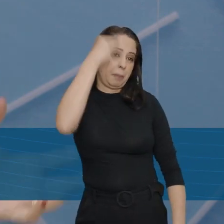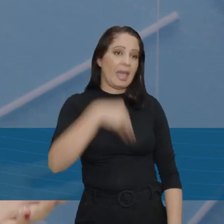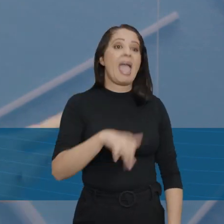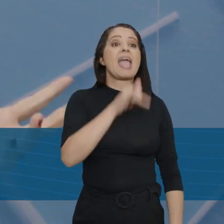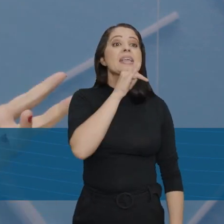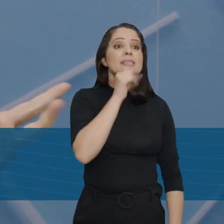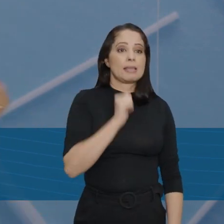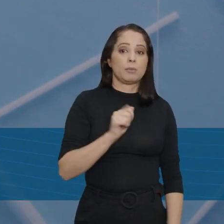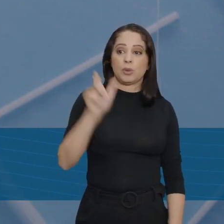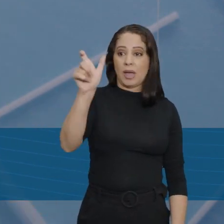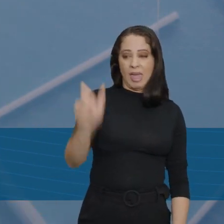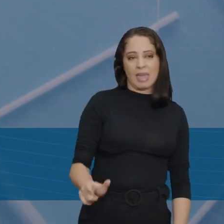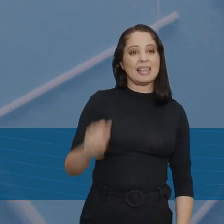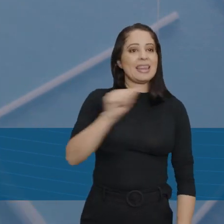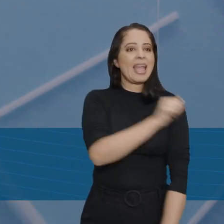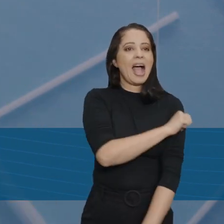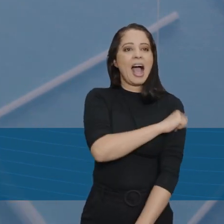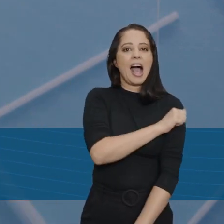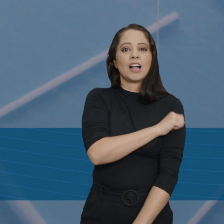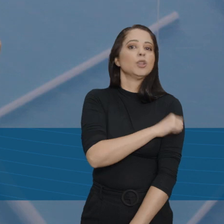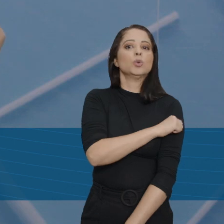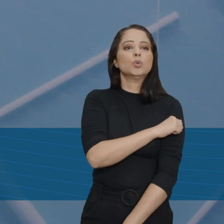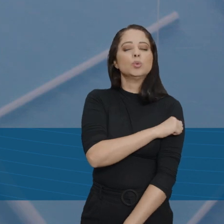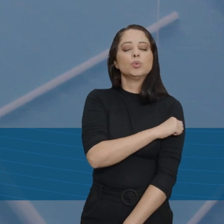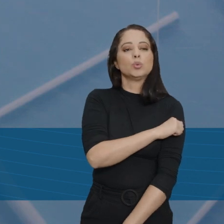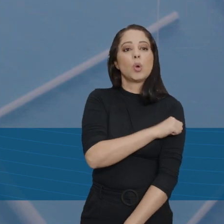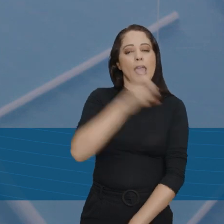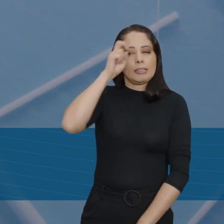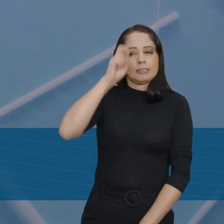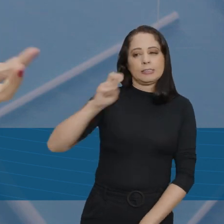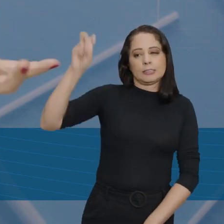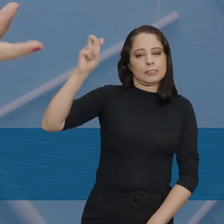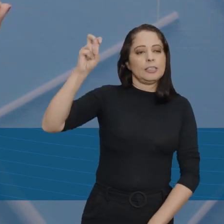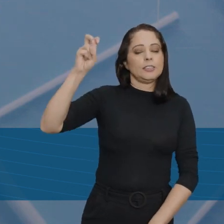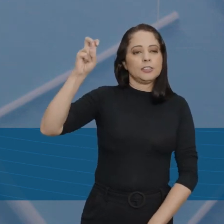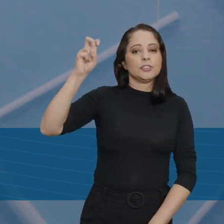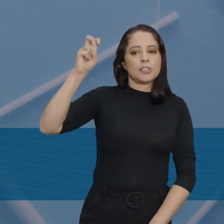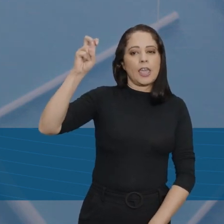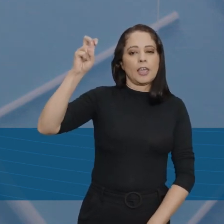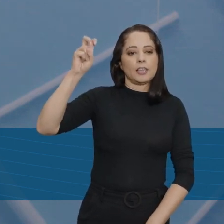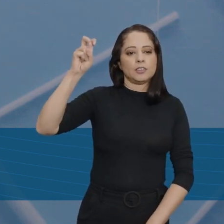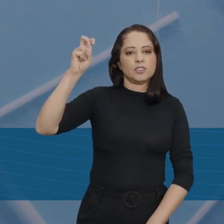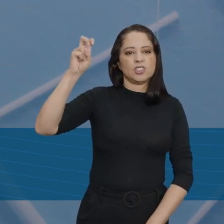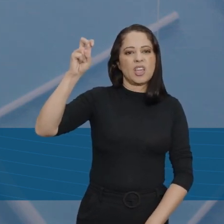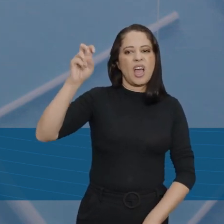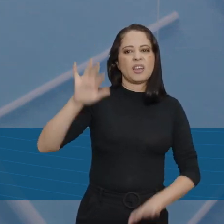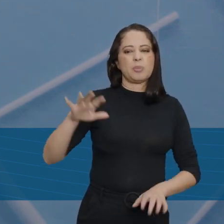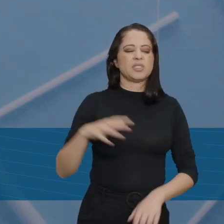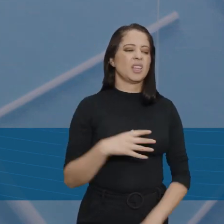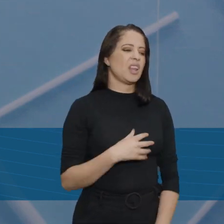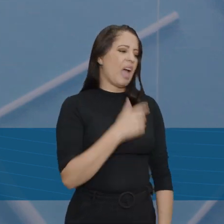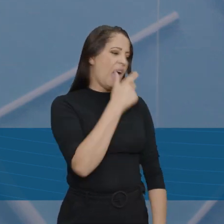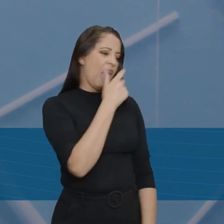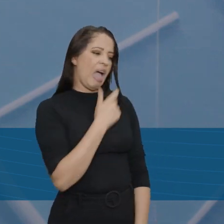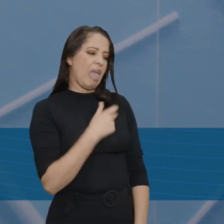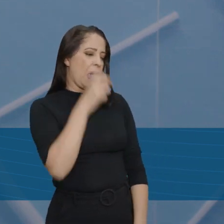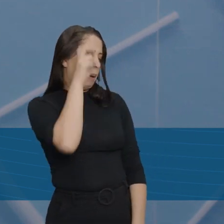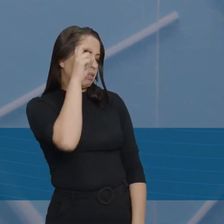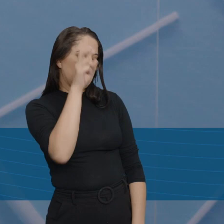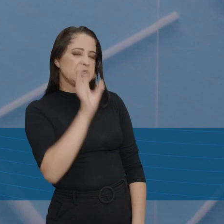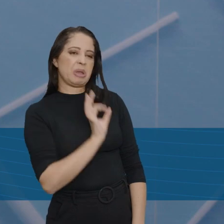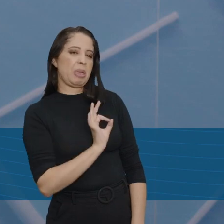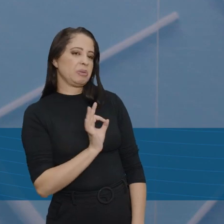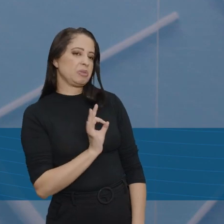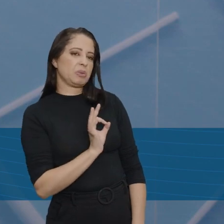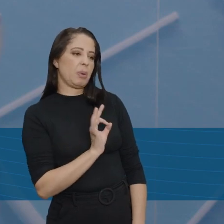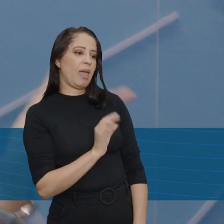tal do nerd, né? Que era bom em tal disciplina, de repente ele pode entender que aquilo não é bom, né? Que ele